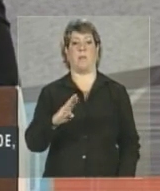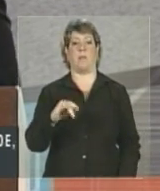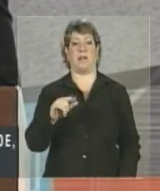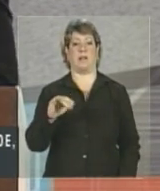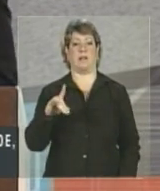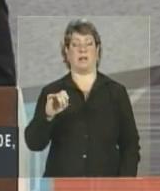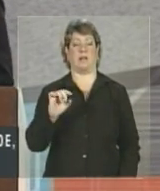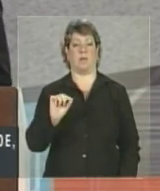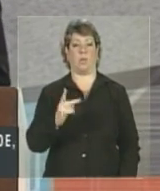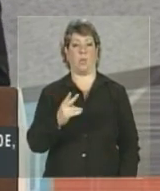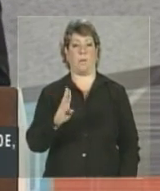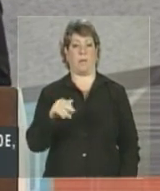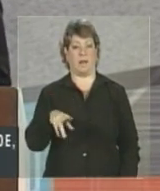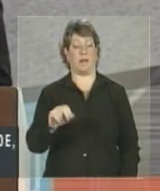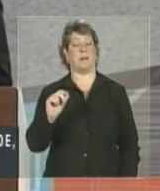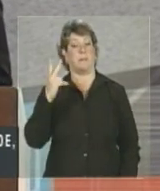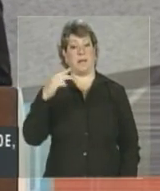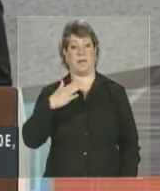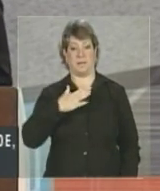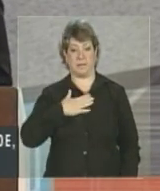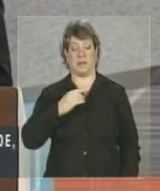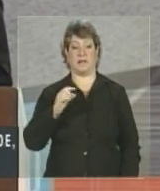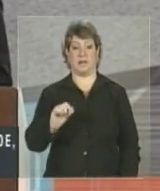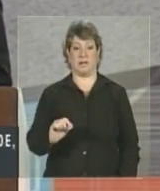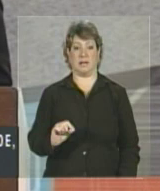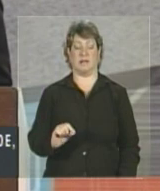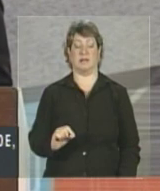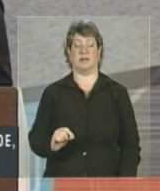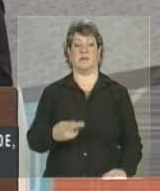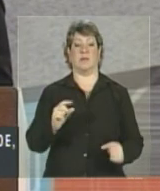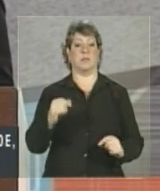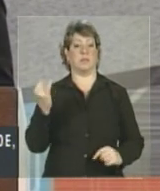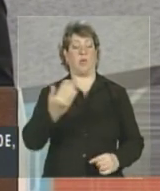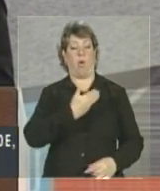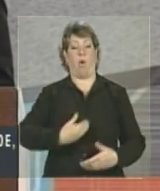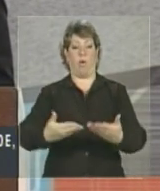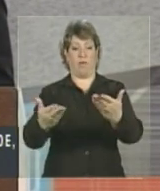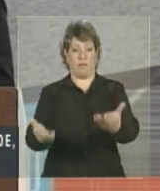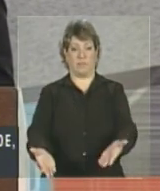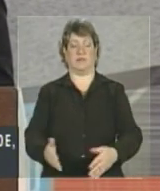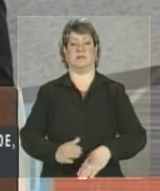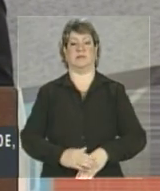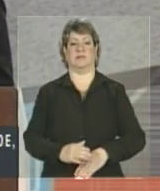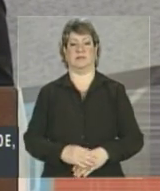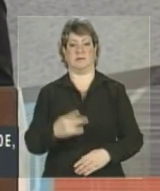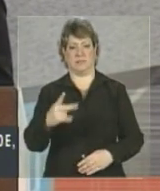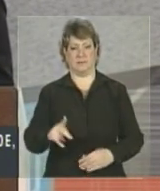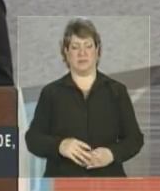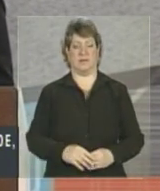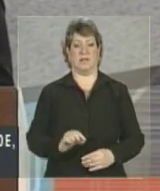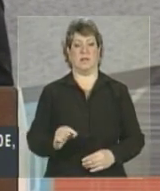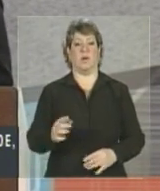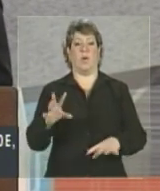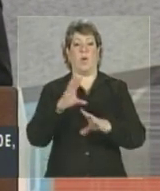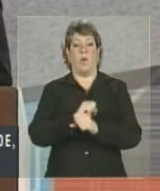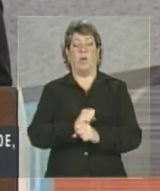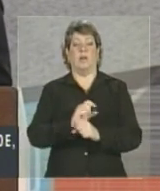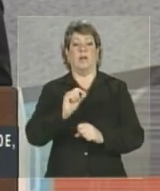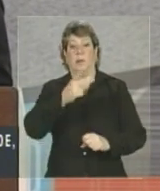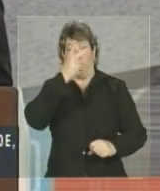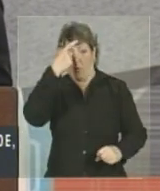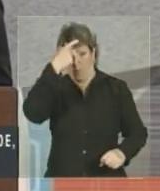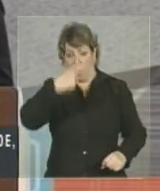para mim, traduz melhor o governo de Vossa Excelência. Eu me refiro à matemática